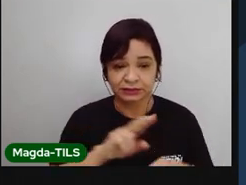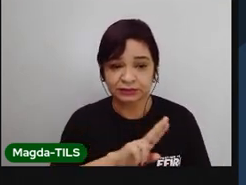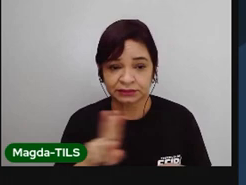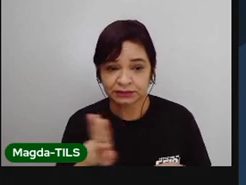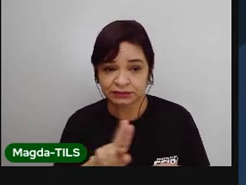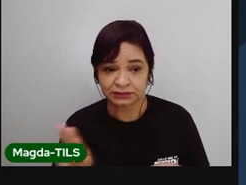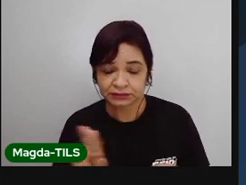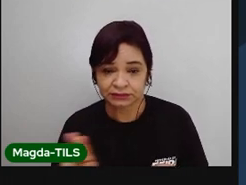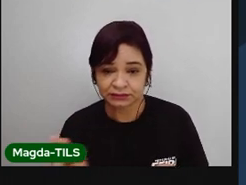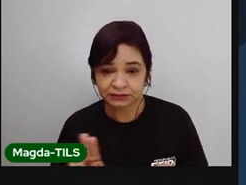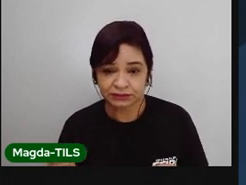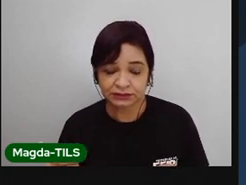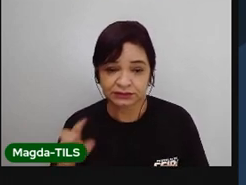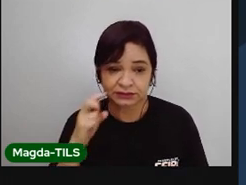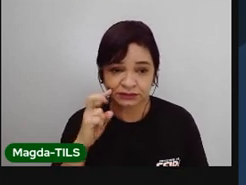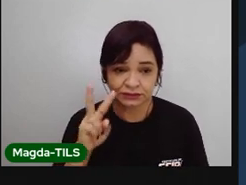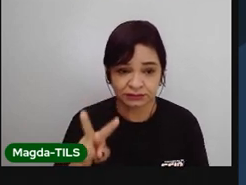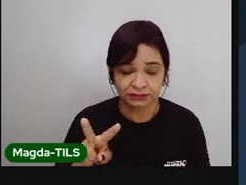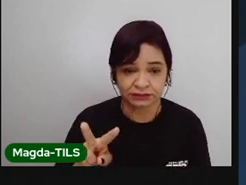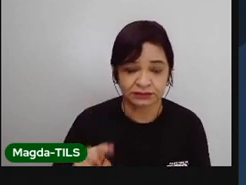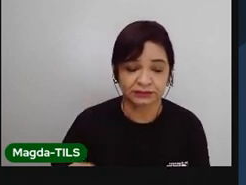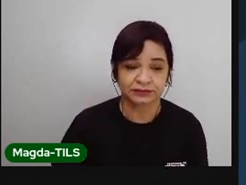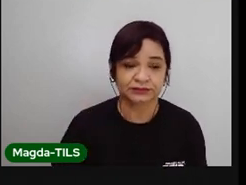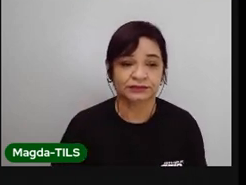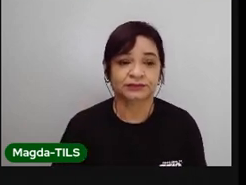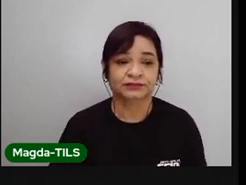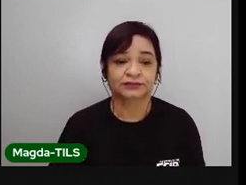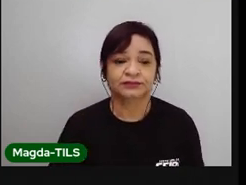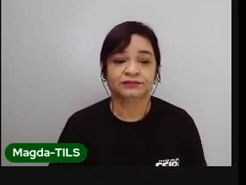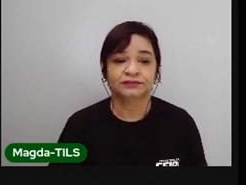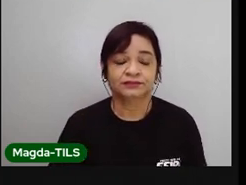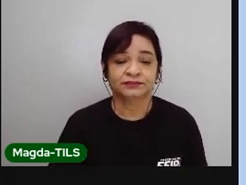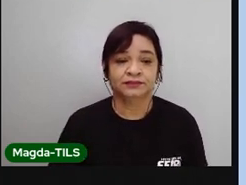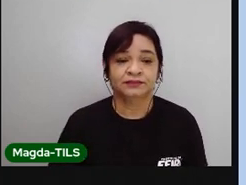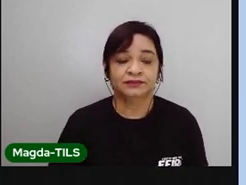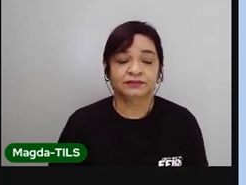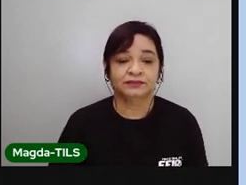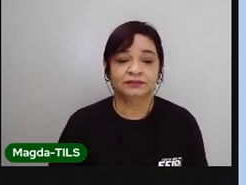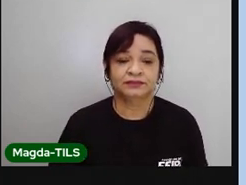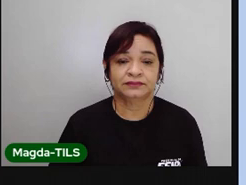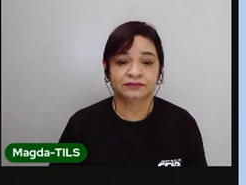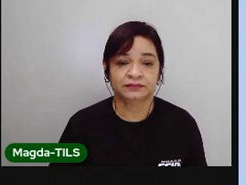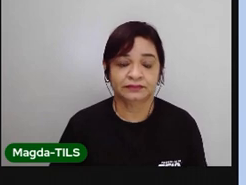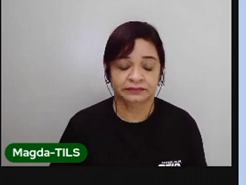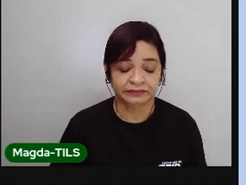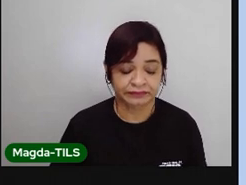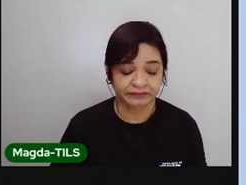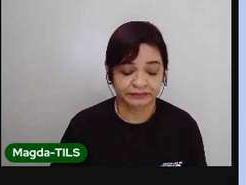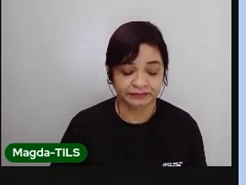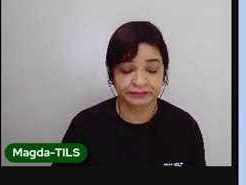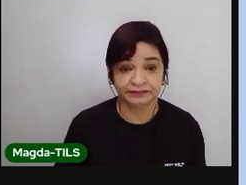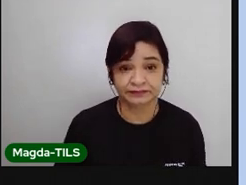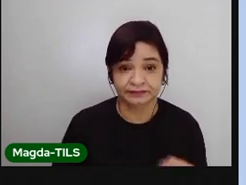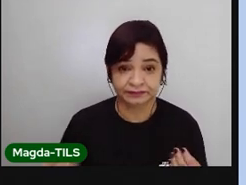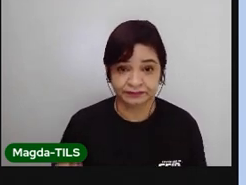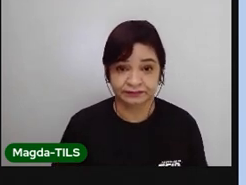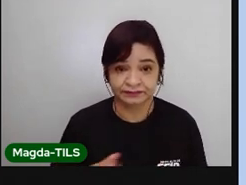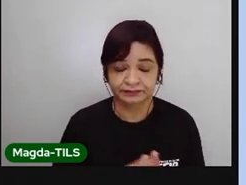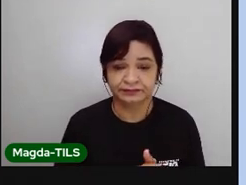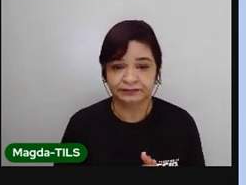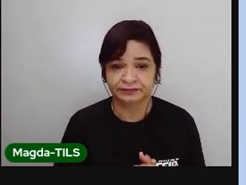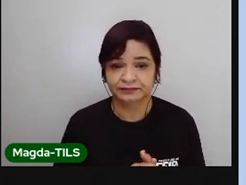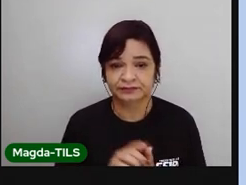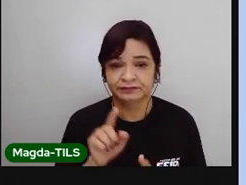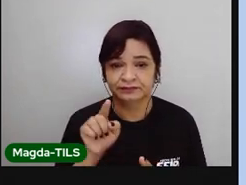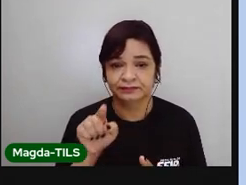abrir ele aqui só para vocês verem como é que vai funcionar. Então, vai abrir essa telinha aqui